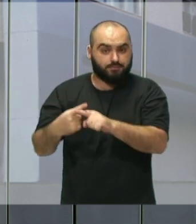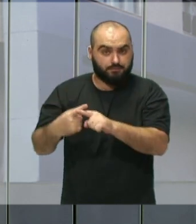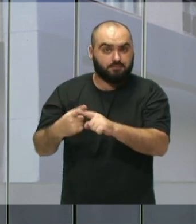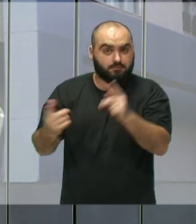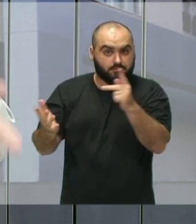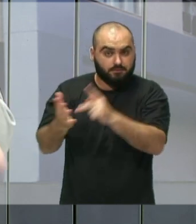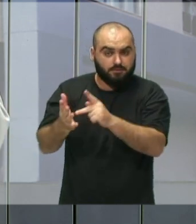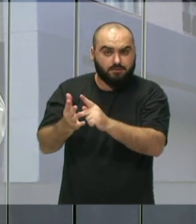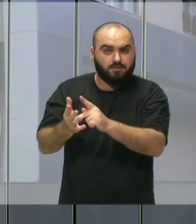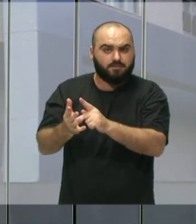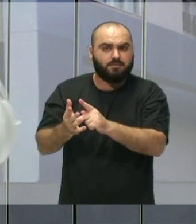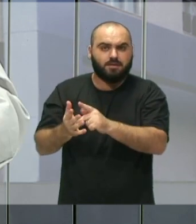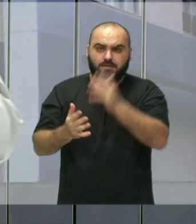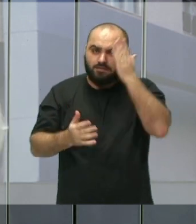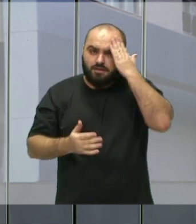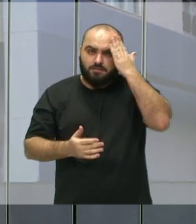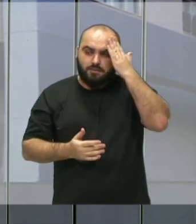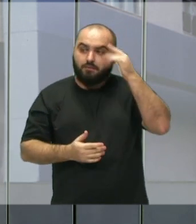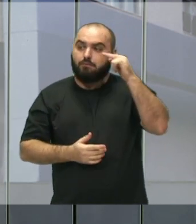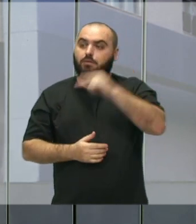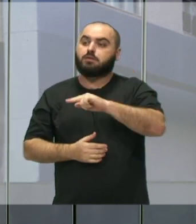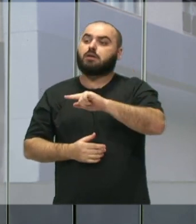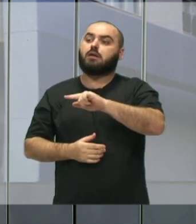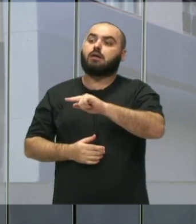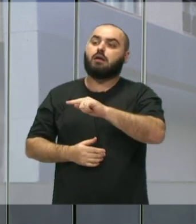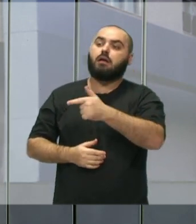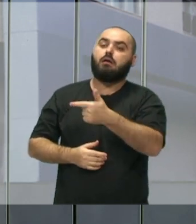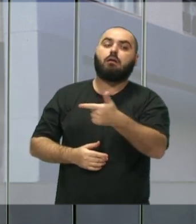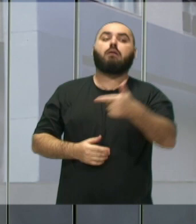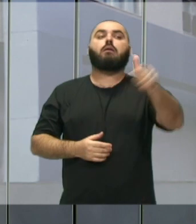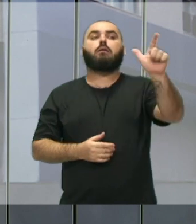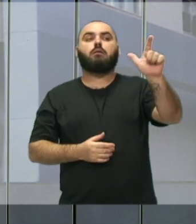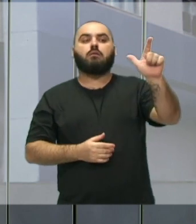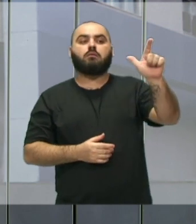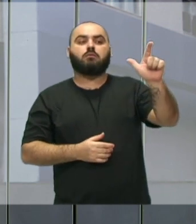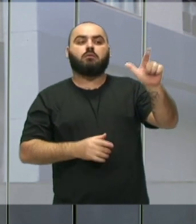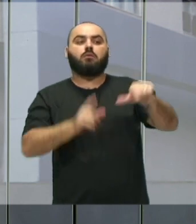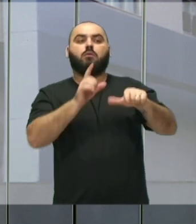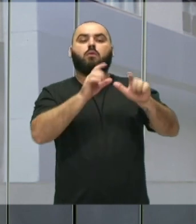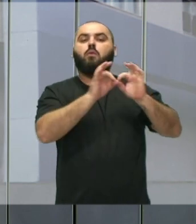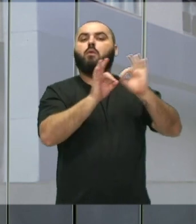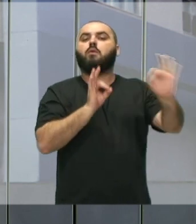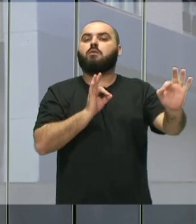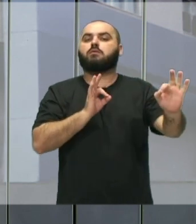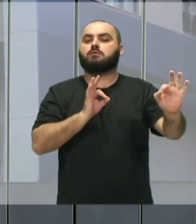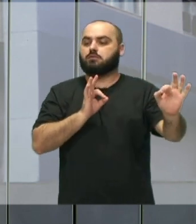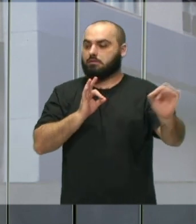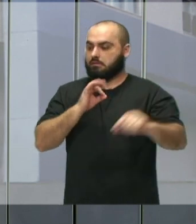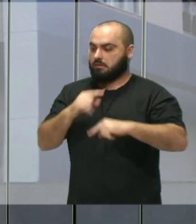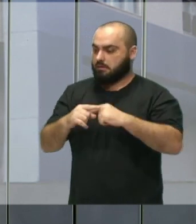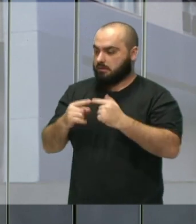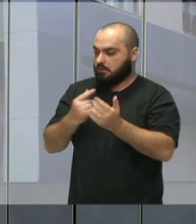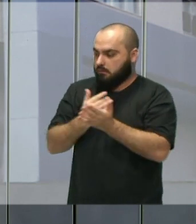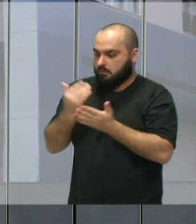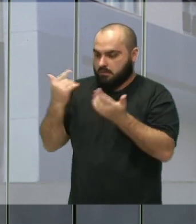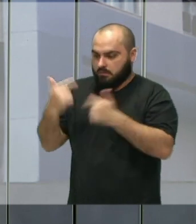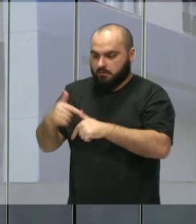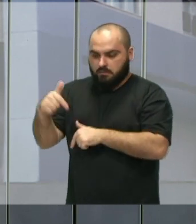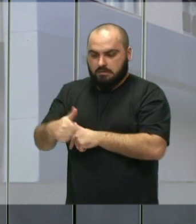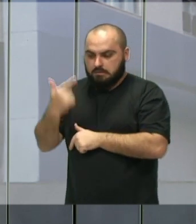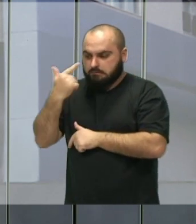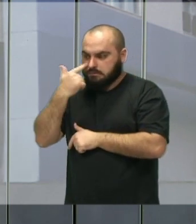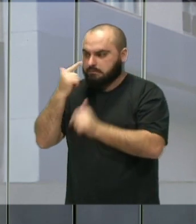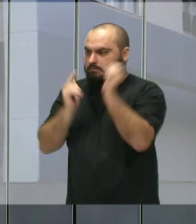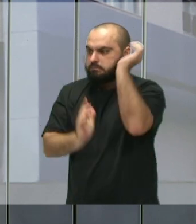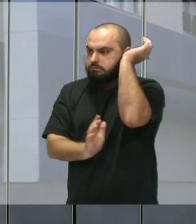quando você está lá fora, quando você tem a oportunidade de estar aqui, você vai entendendo a burocracia, o trâmite das coisas,